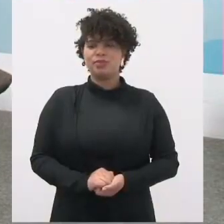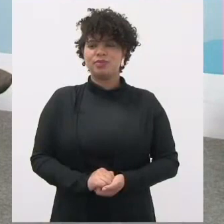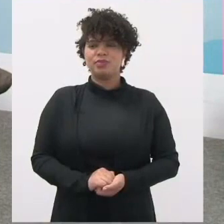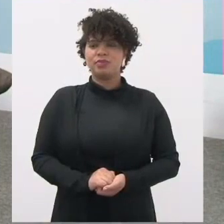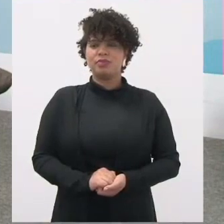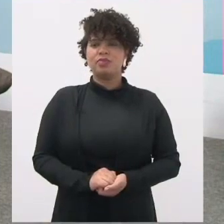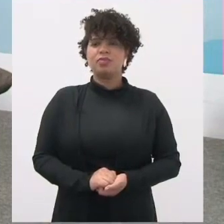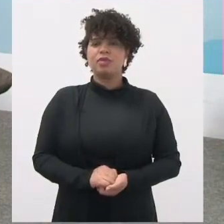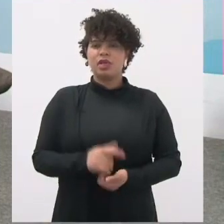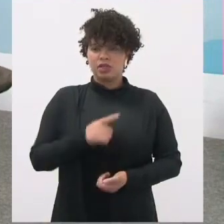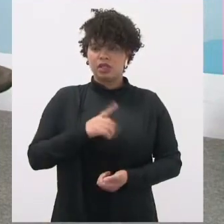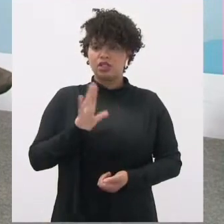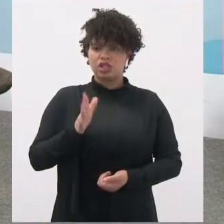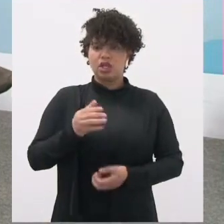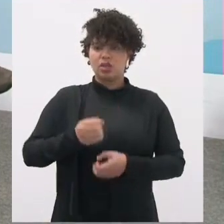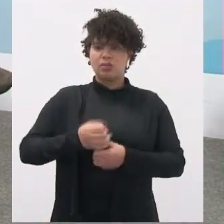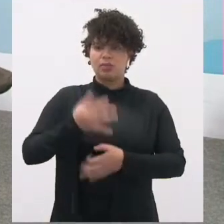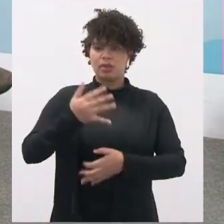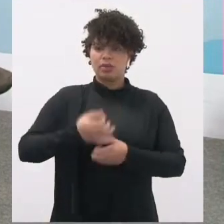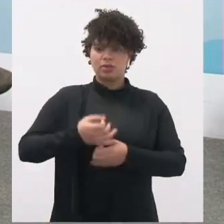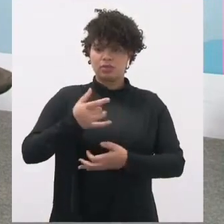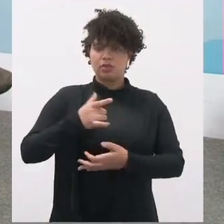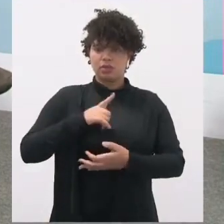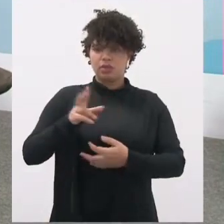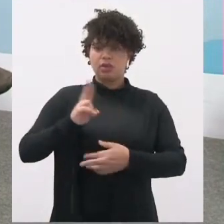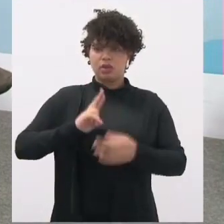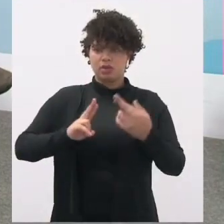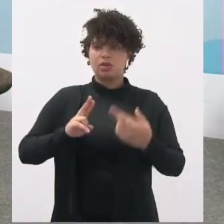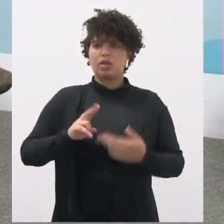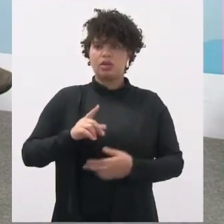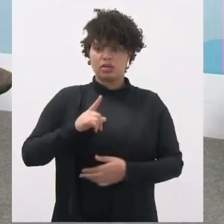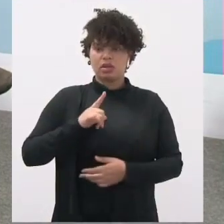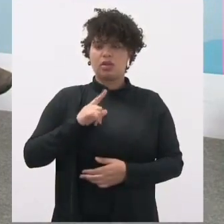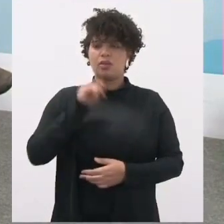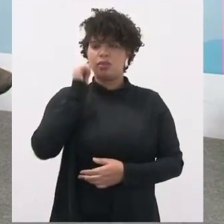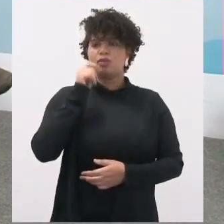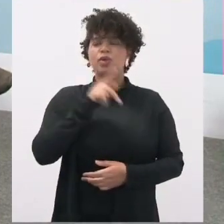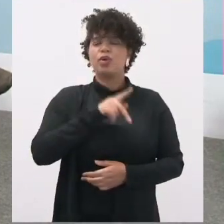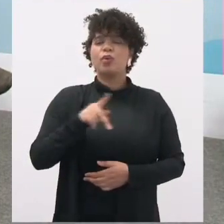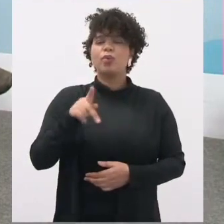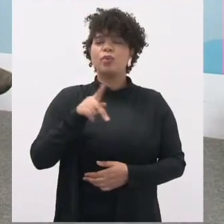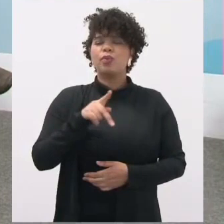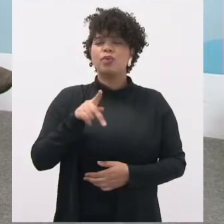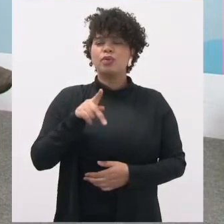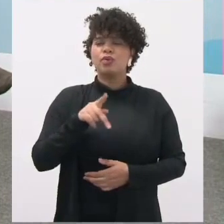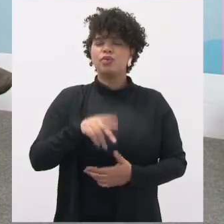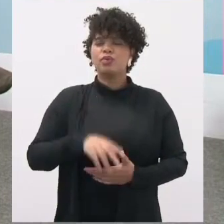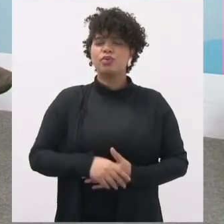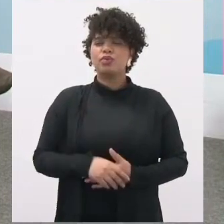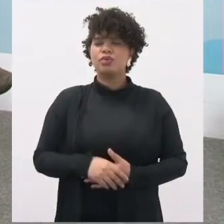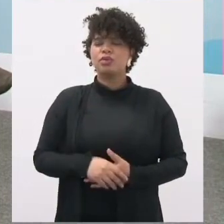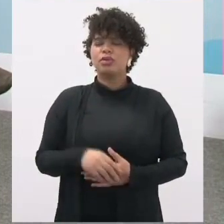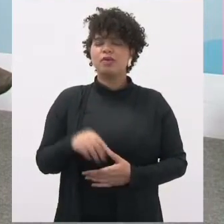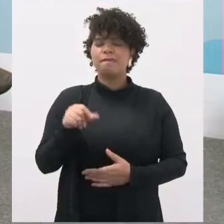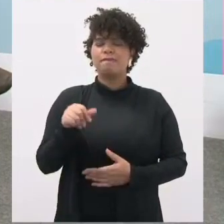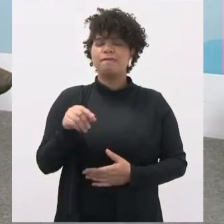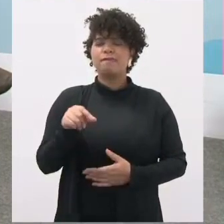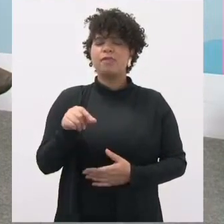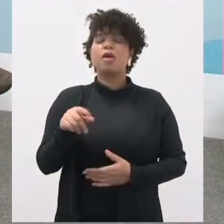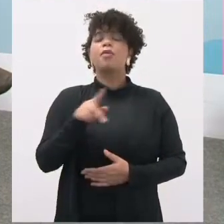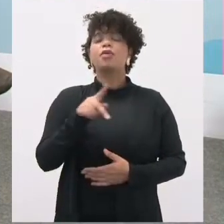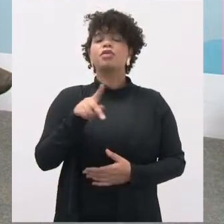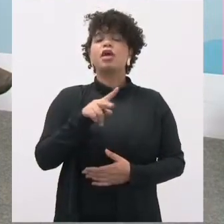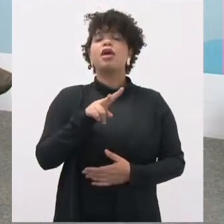E aí, Marcelo, os Nós professores participaram? Isso, nós temos uma contribuição aqui da professora. A